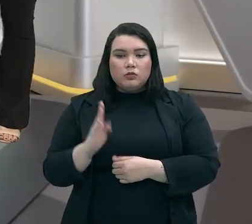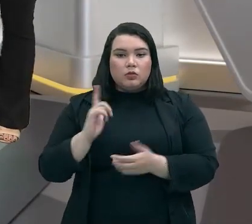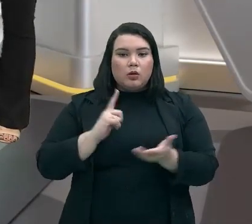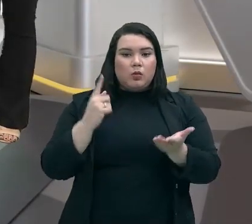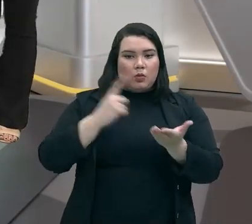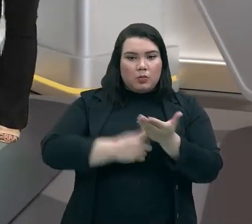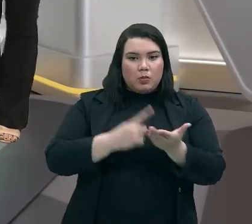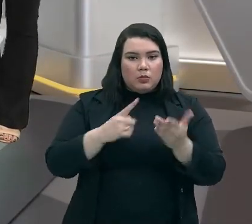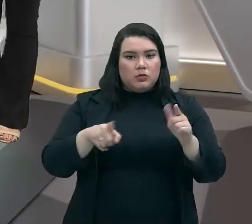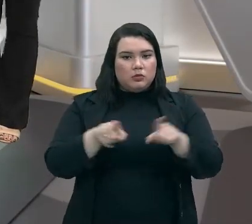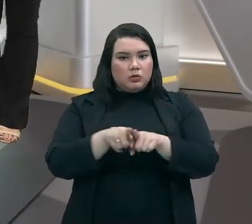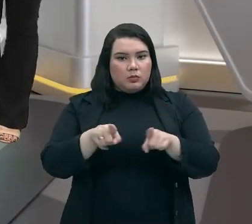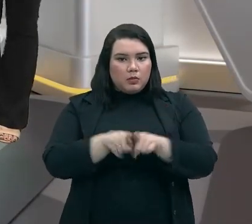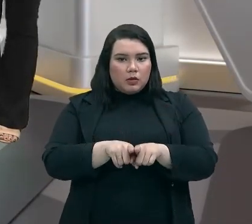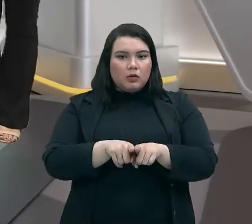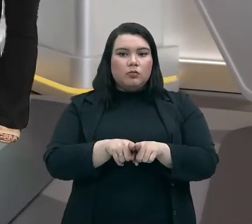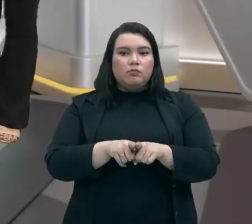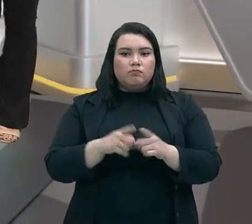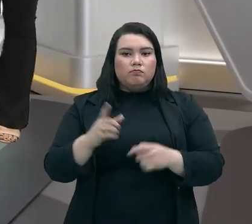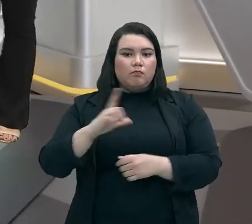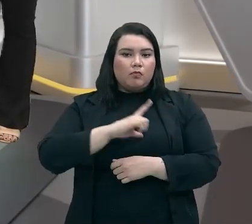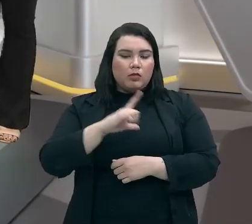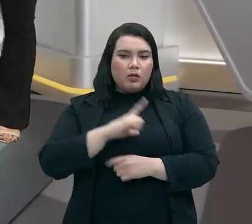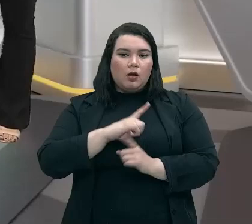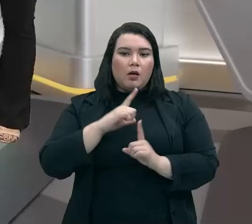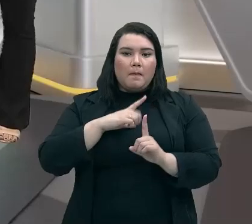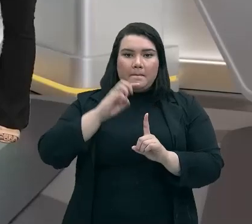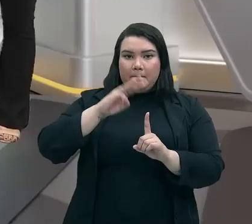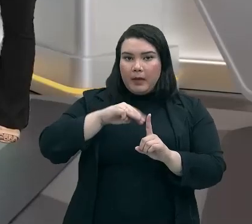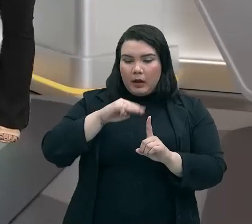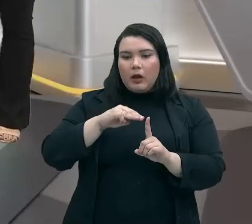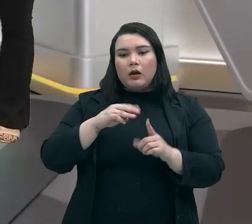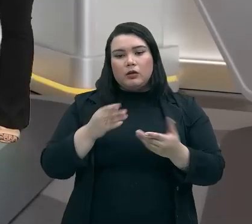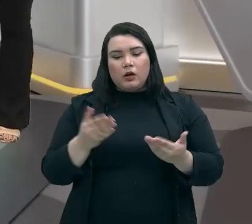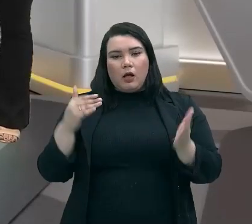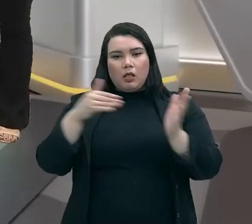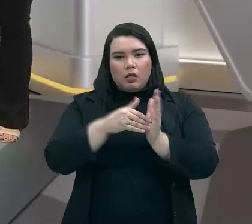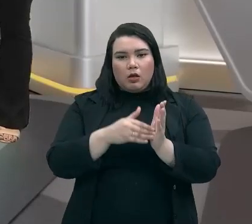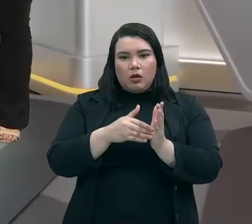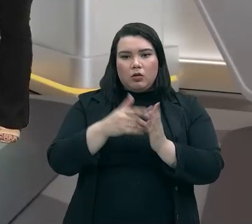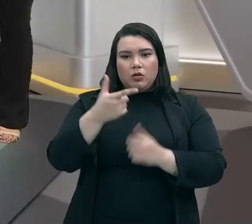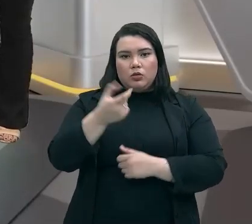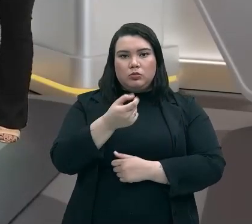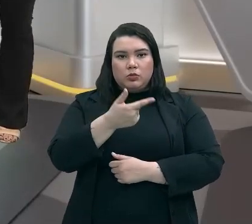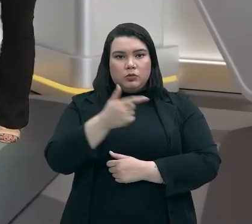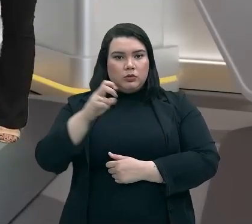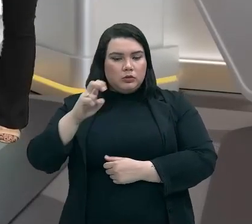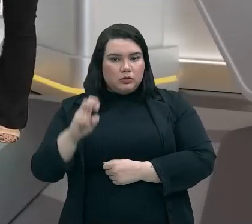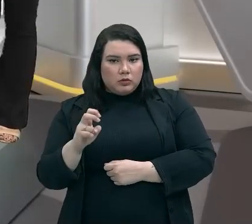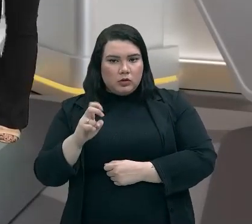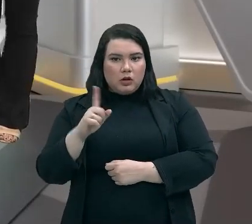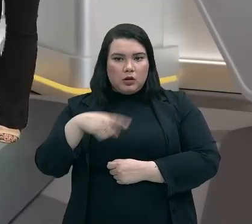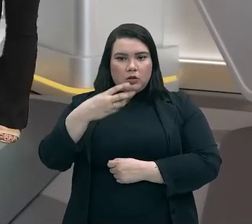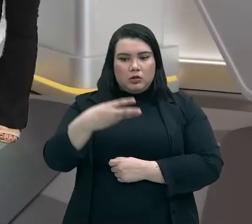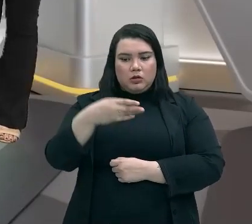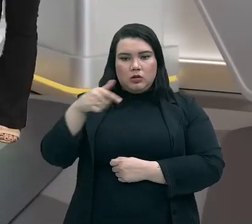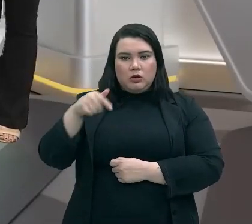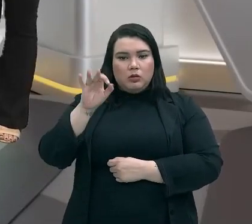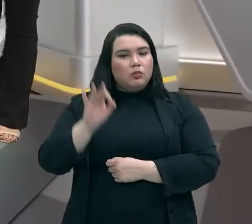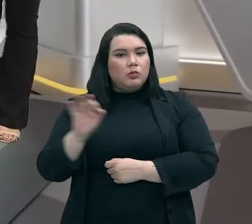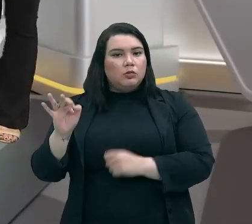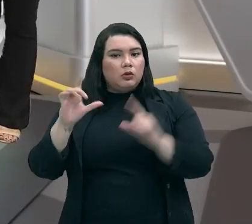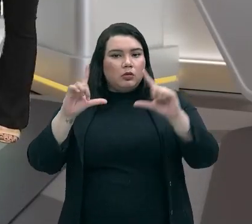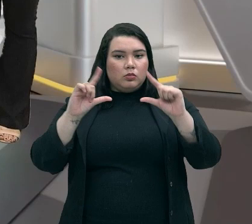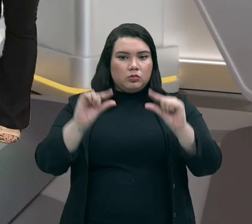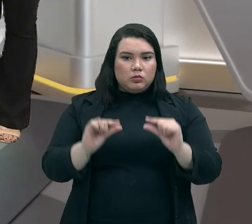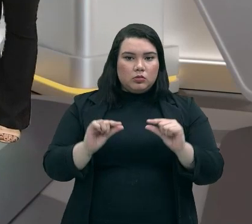comprometeu também. Ele tem uma meta a ser atingida até 2025, né, de 37% da redução,